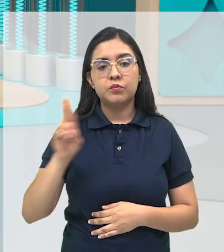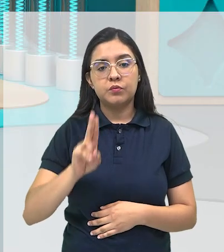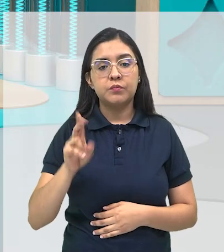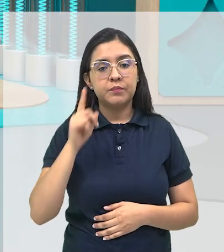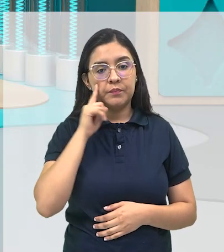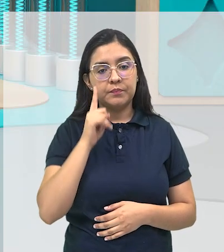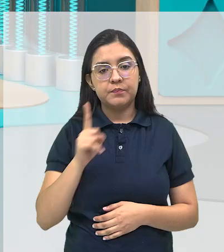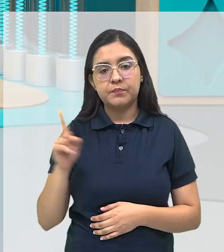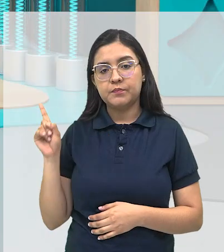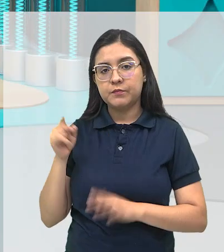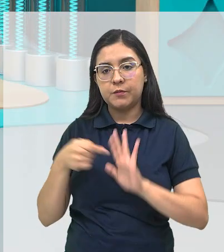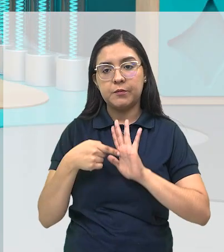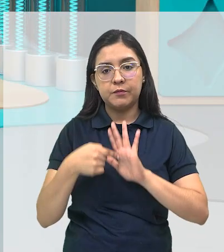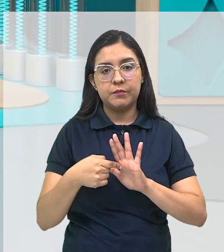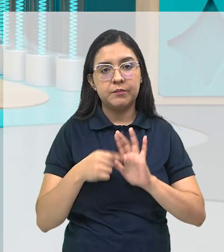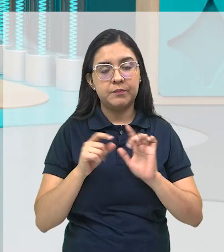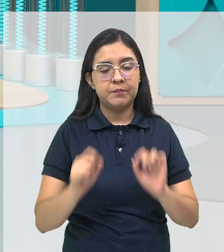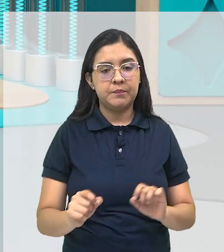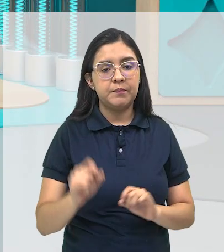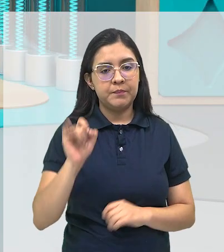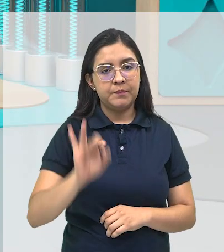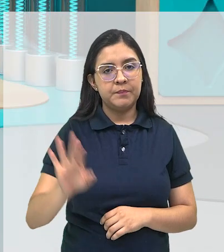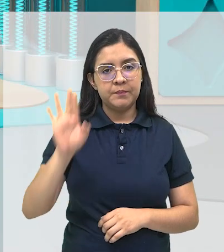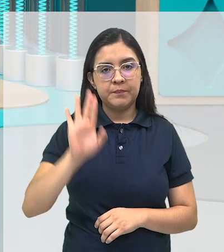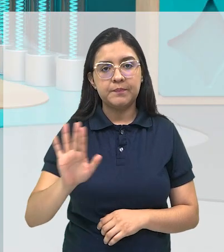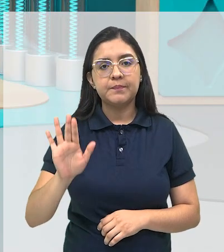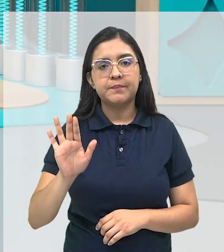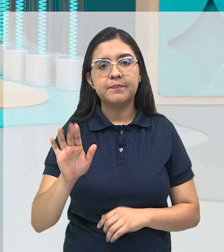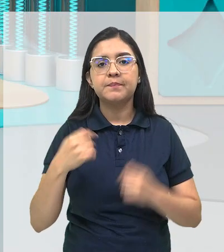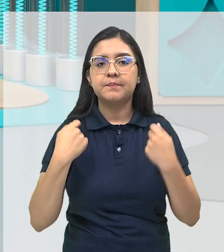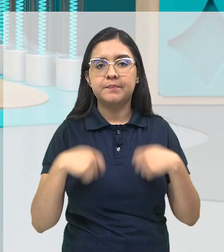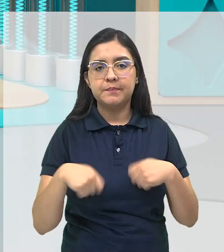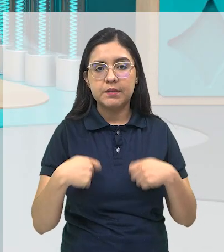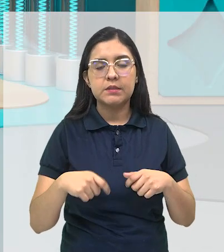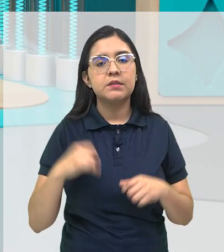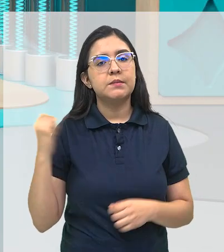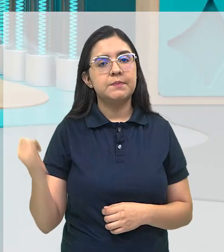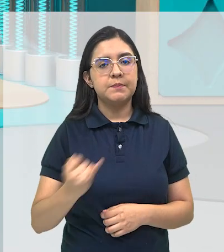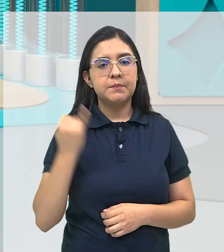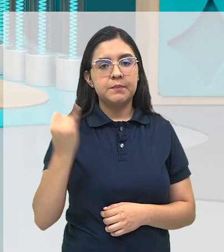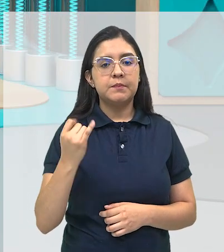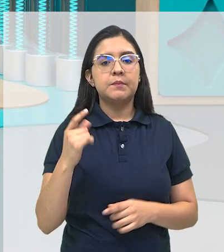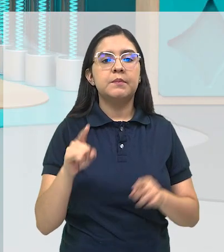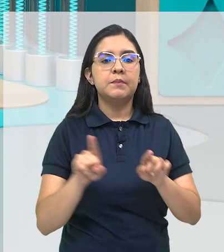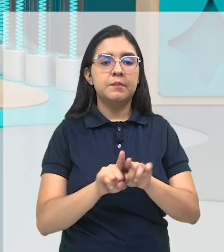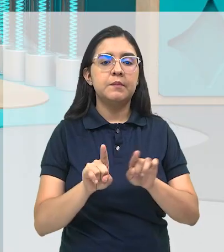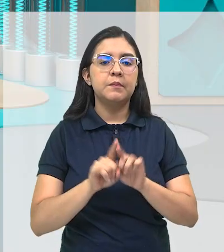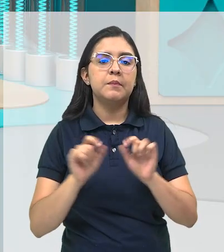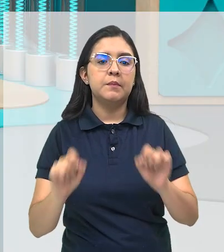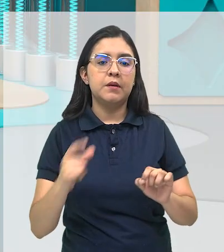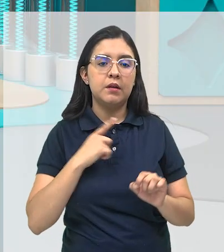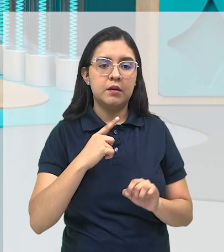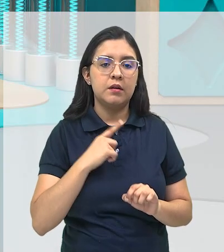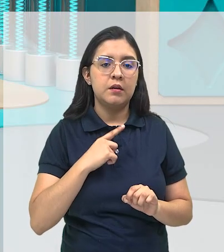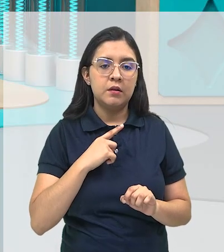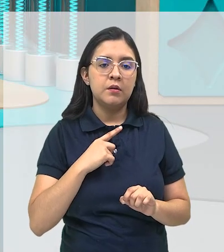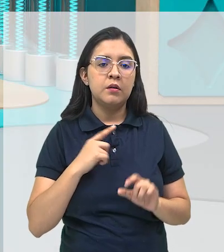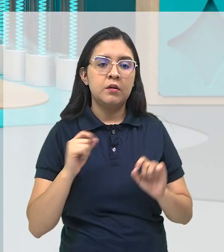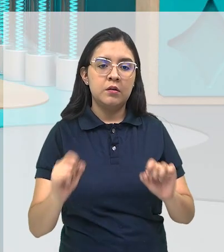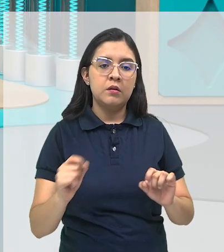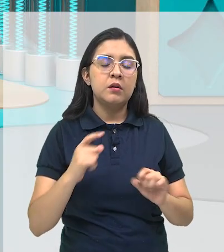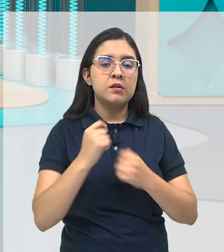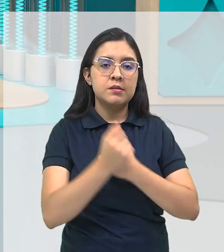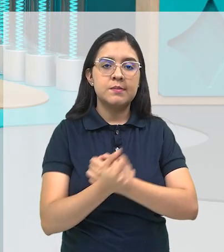são essas que já citei para vocês e são necessárias e fundamentais para salvaguardar ali